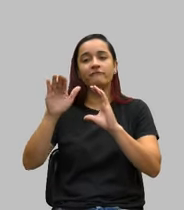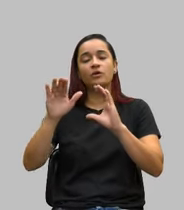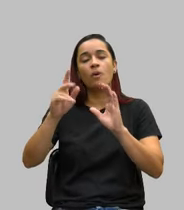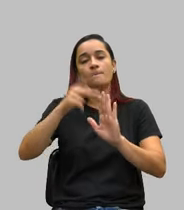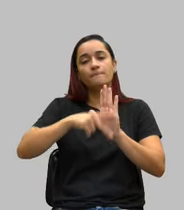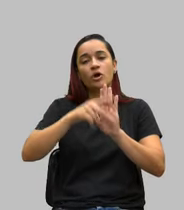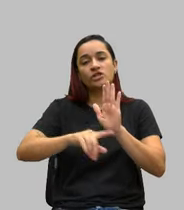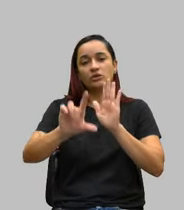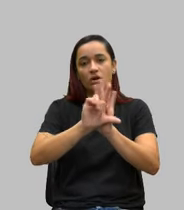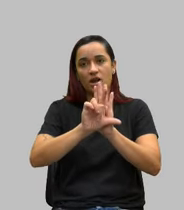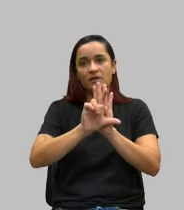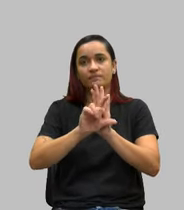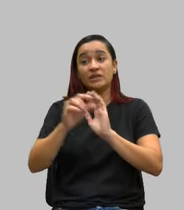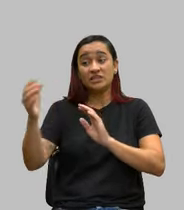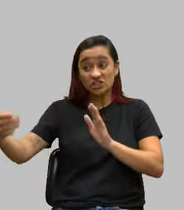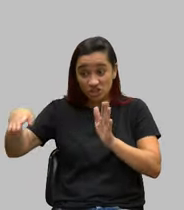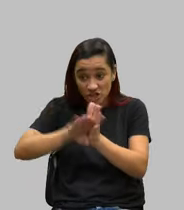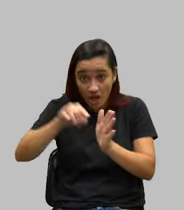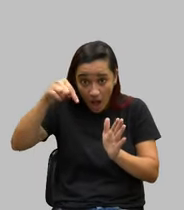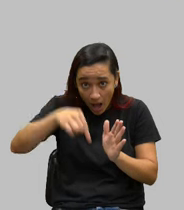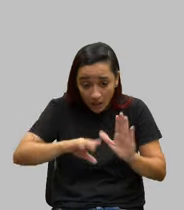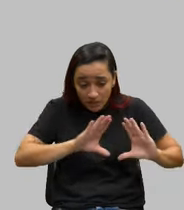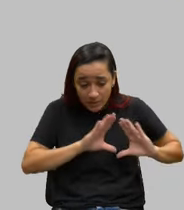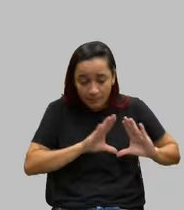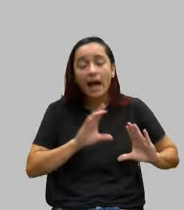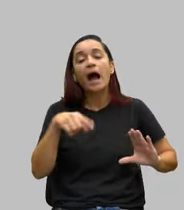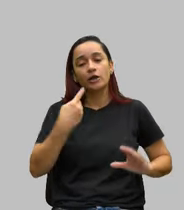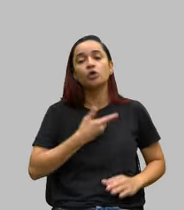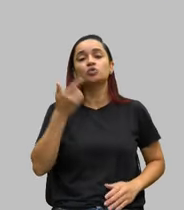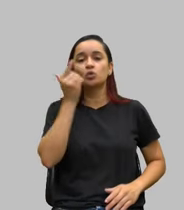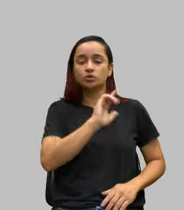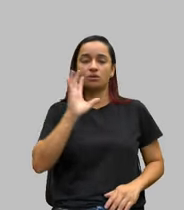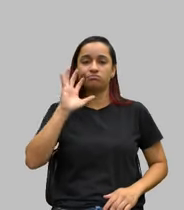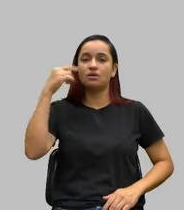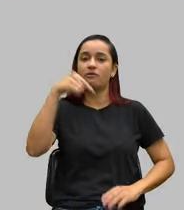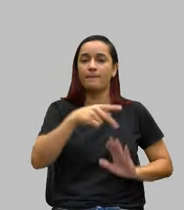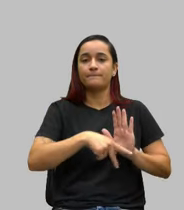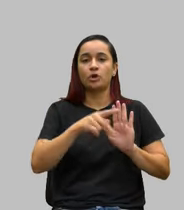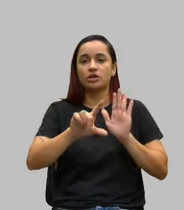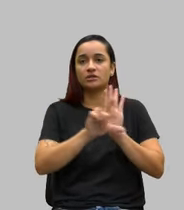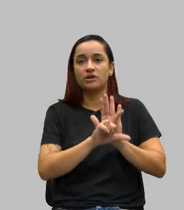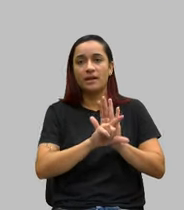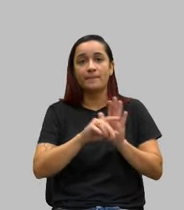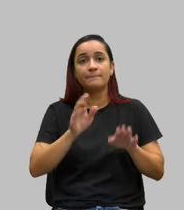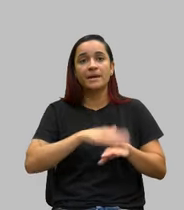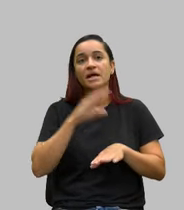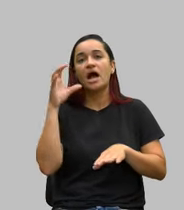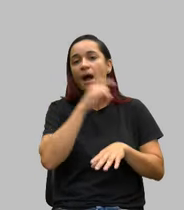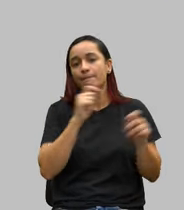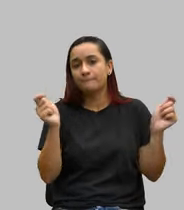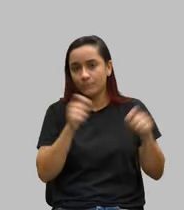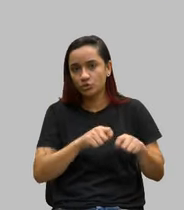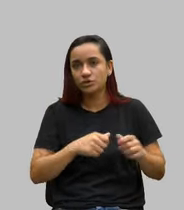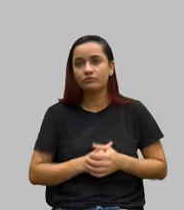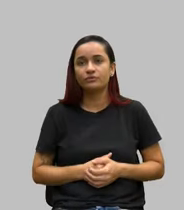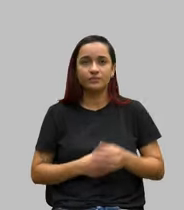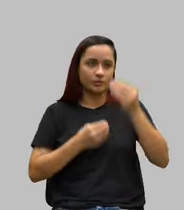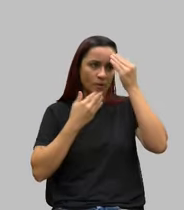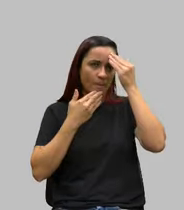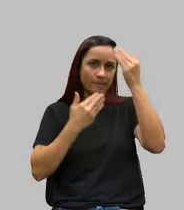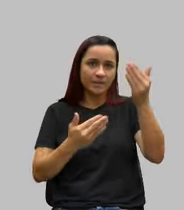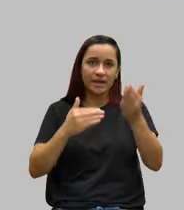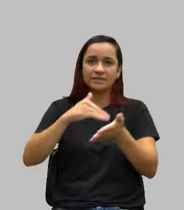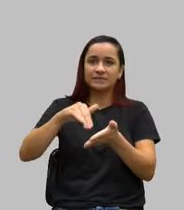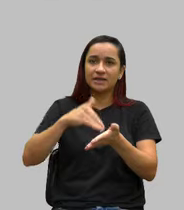assim chegando aqui o senhor pode deixar que a gente toma conta do projeto de lei e a gente fará o possível para aprovar ele com a certa brevidade agradeço Senor pela